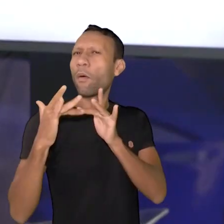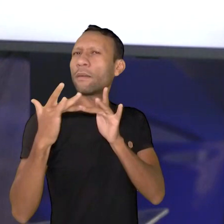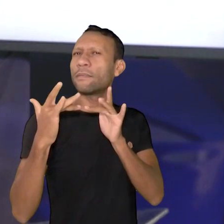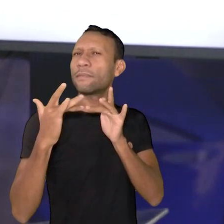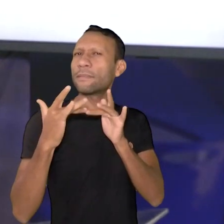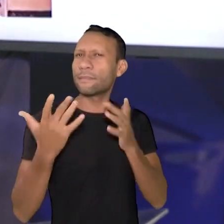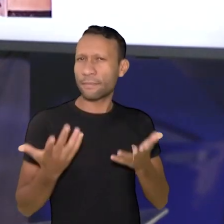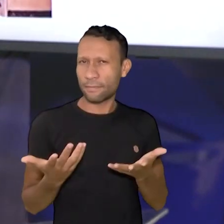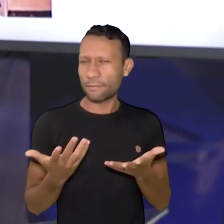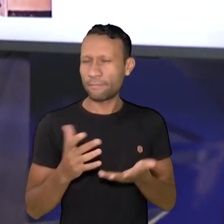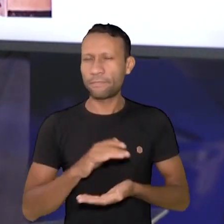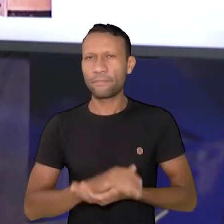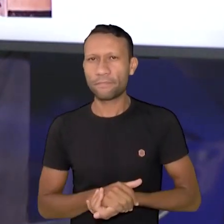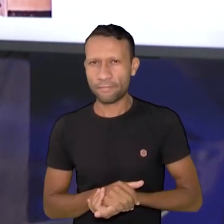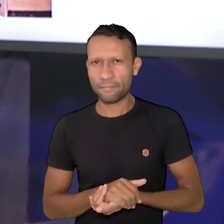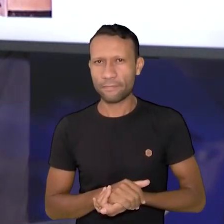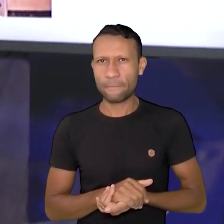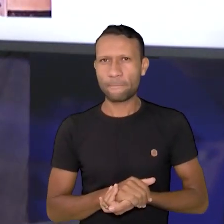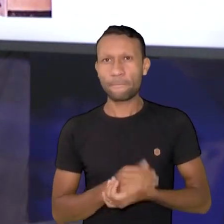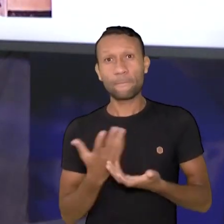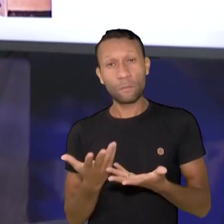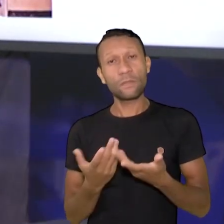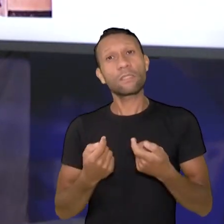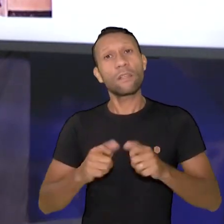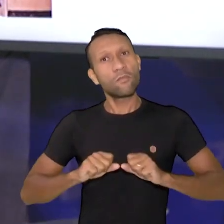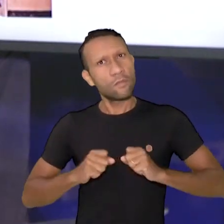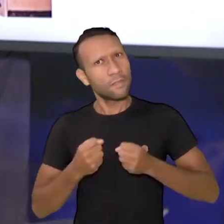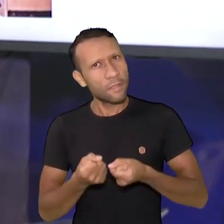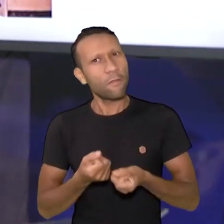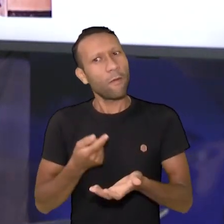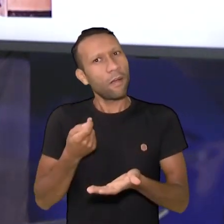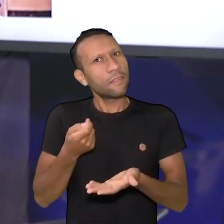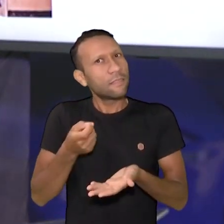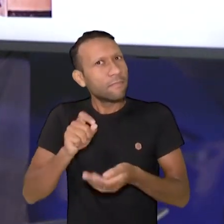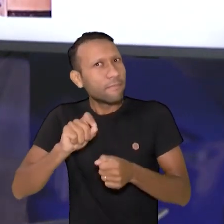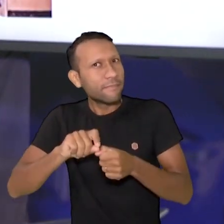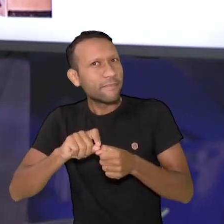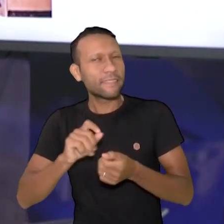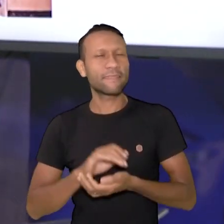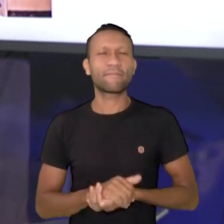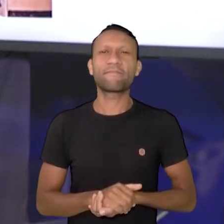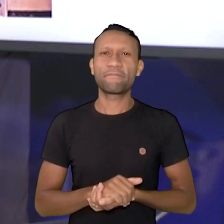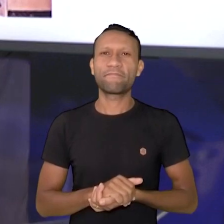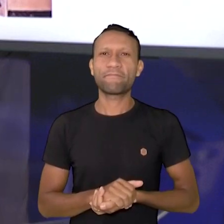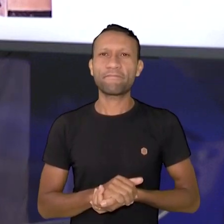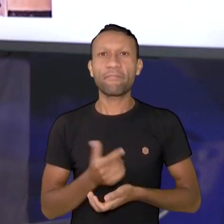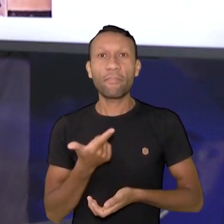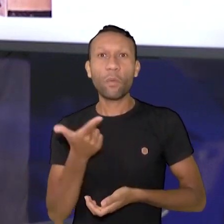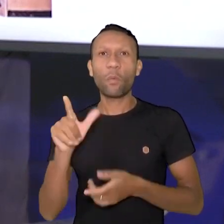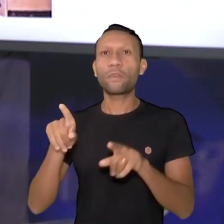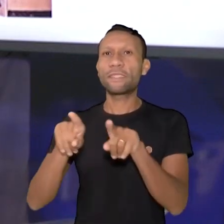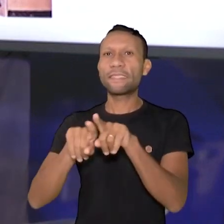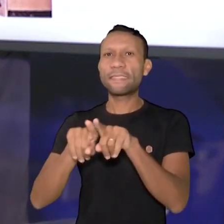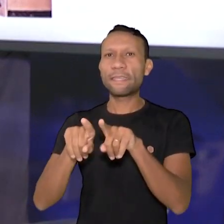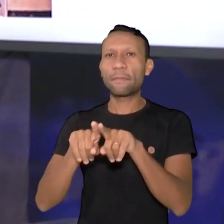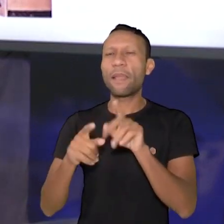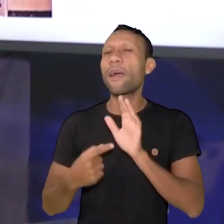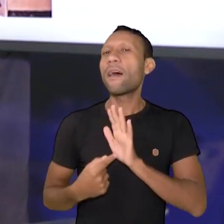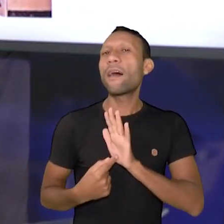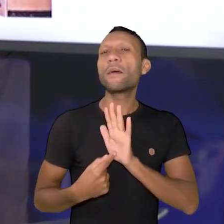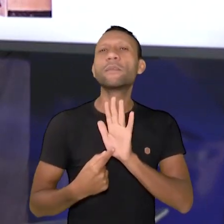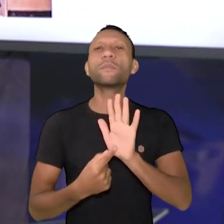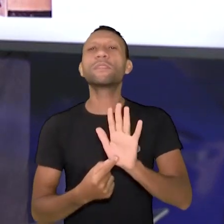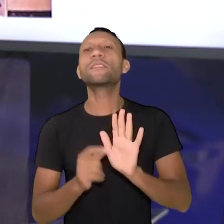Então, tentem fazer isso para a gente poder estabelecer um pouquinho mais do conhecimento. Outra coisa também é a parte do